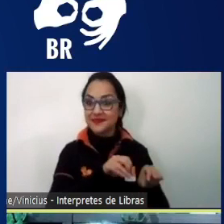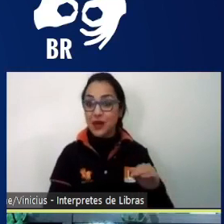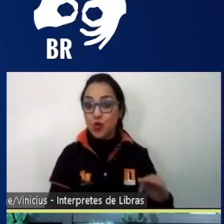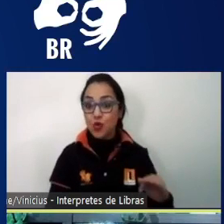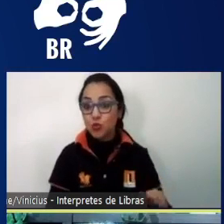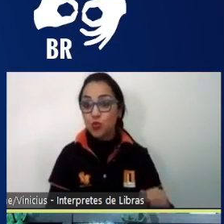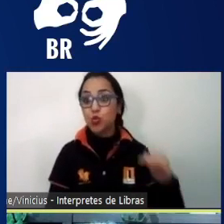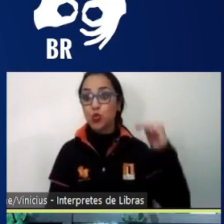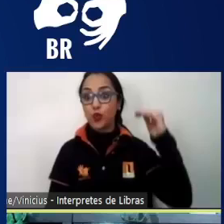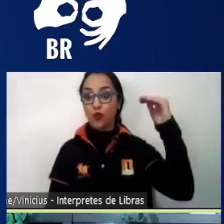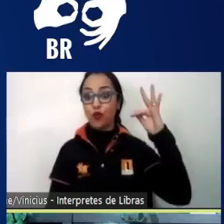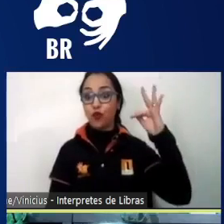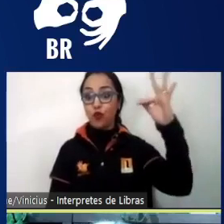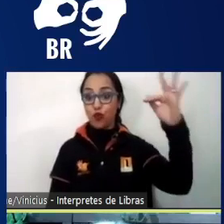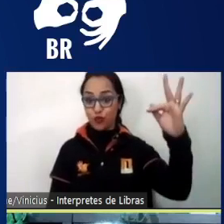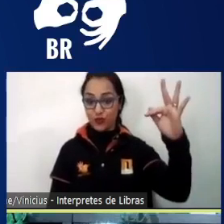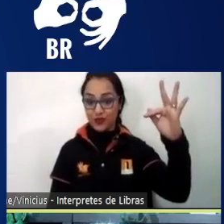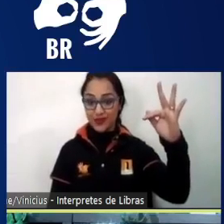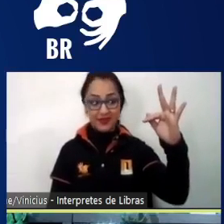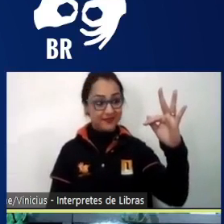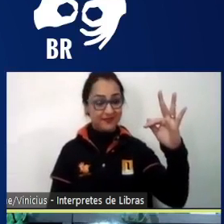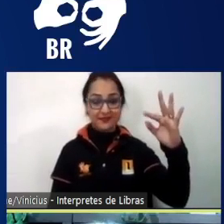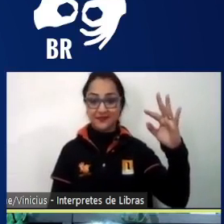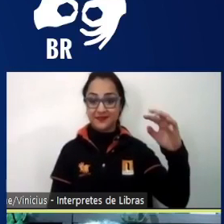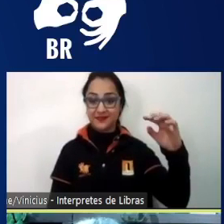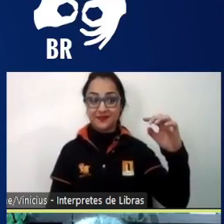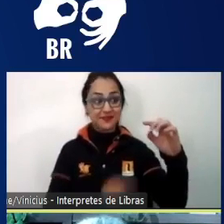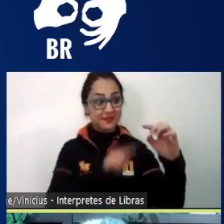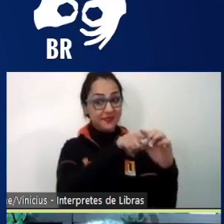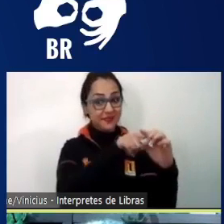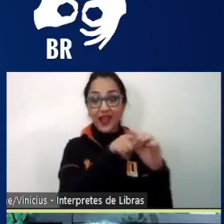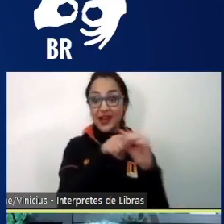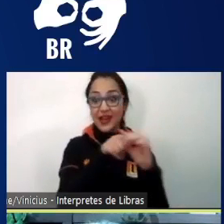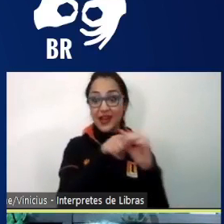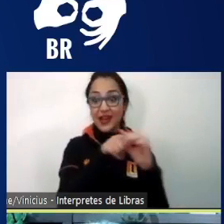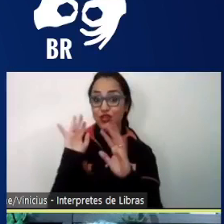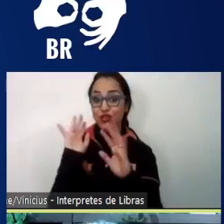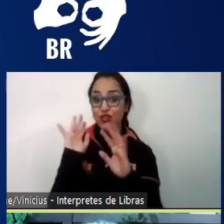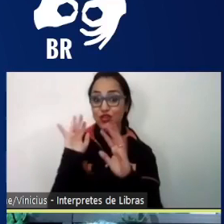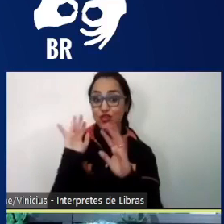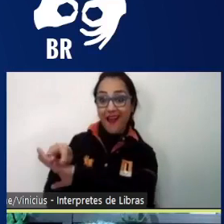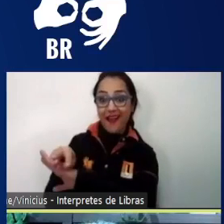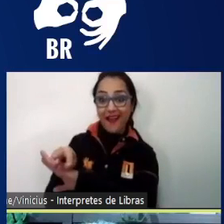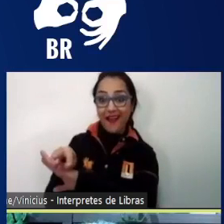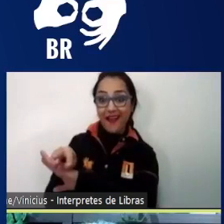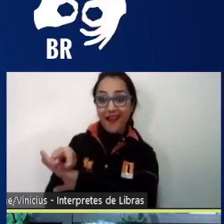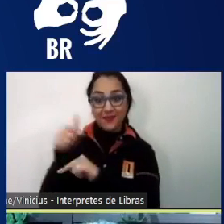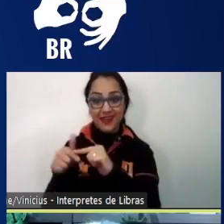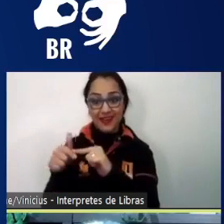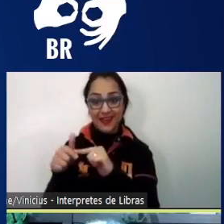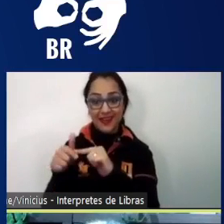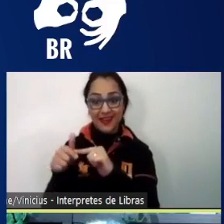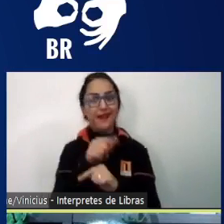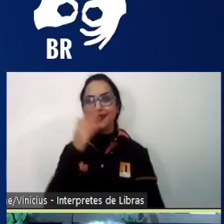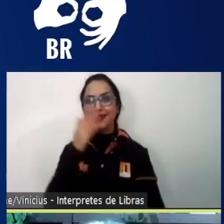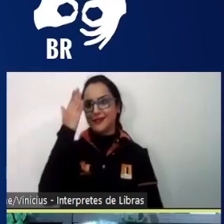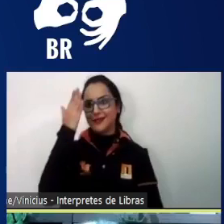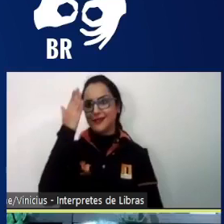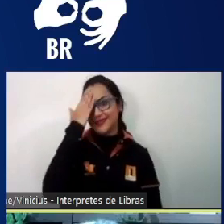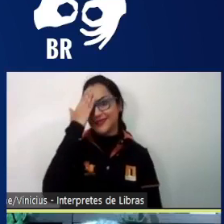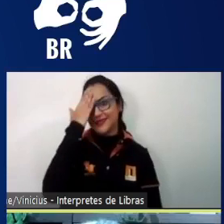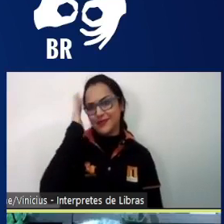futuro, quando qualquer um de nós for concorrer a uma vaga de emprego, a gente possa perceber ao nosso